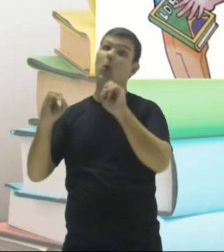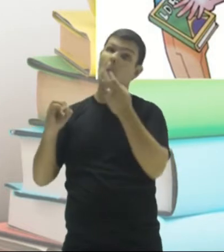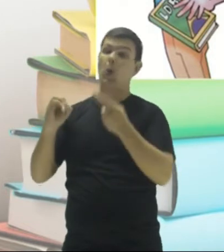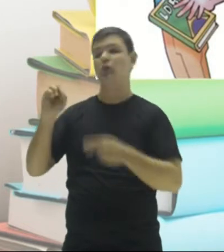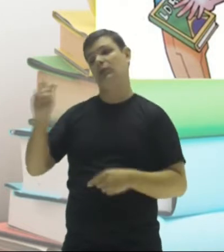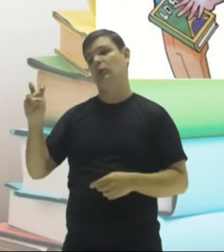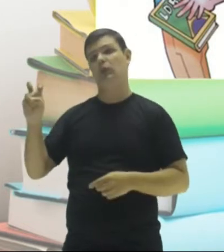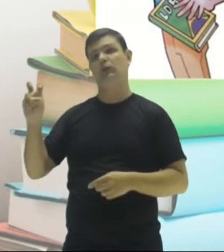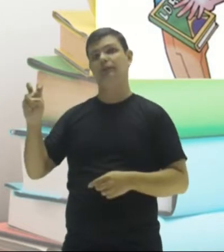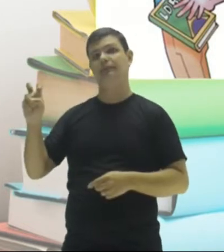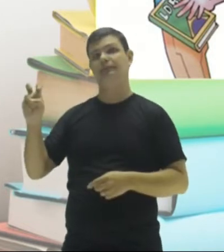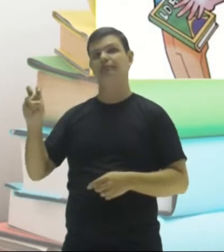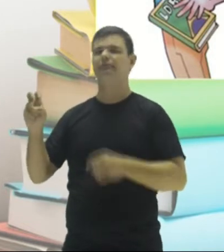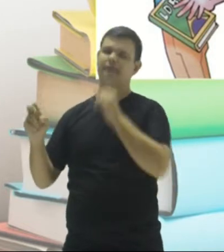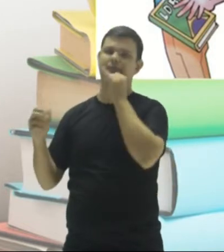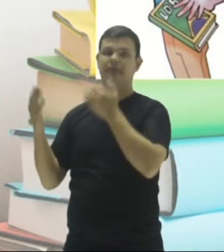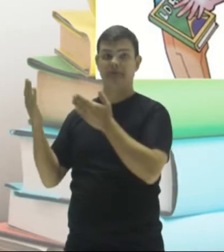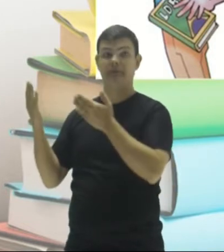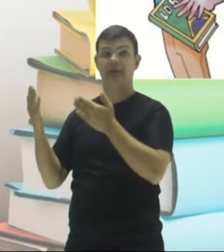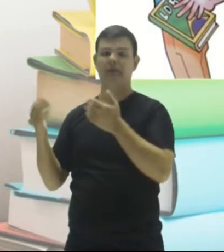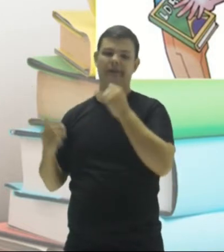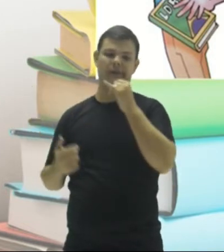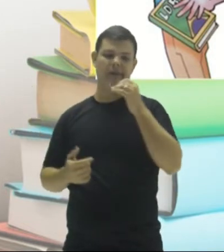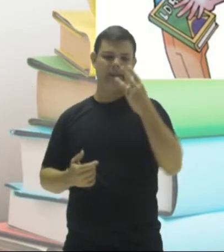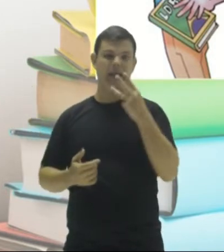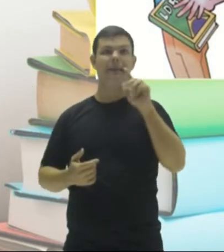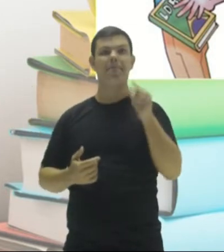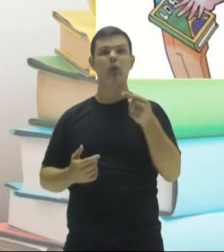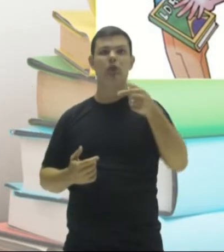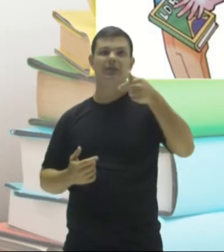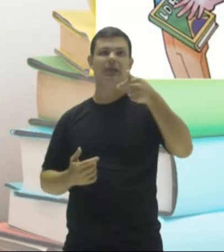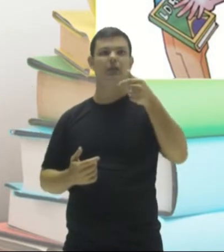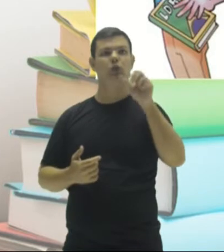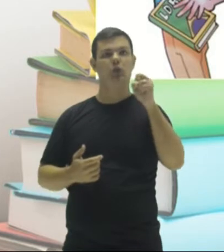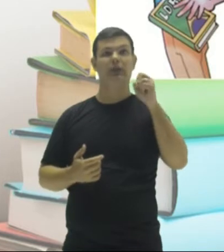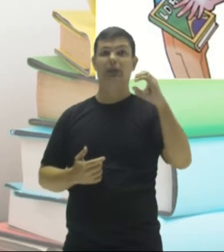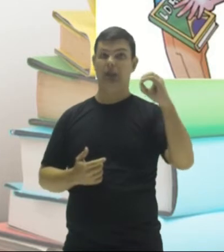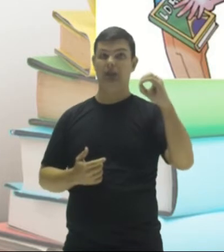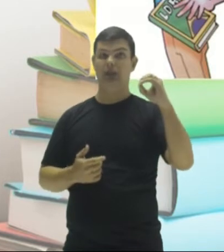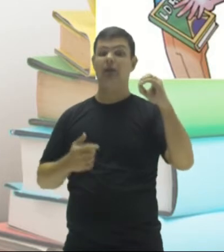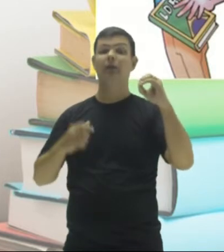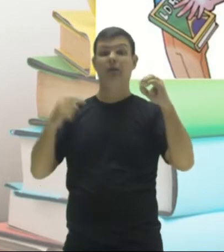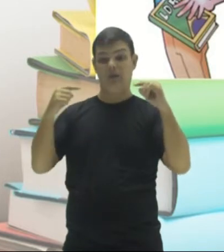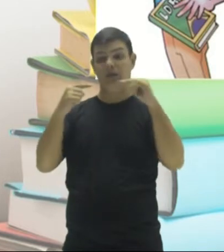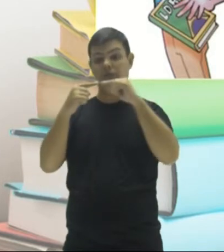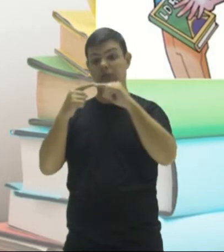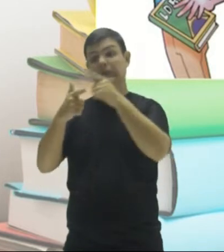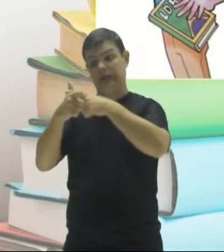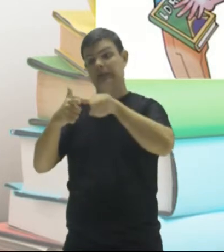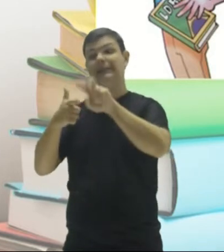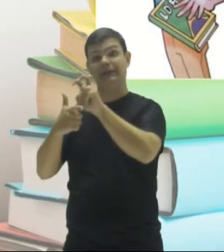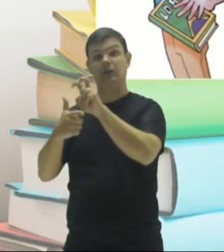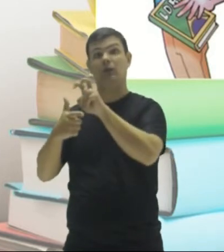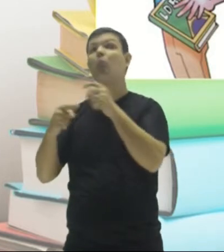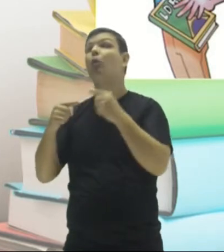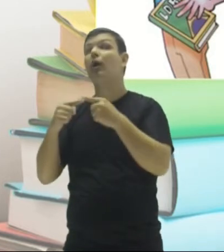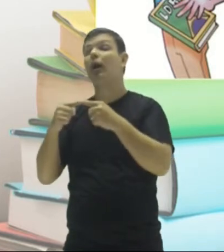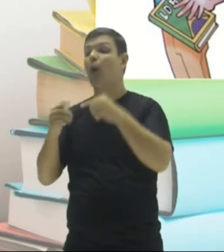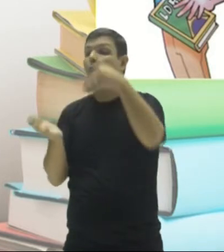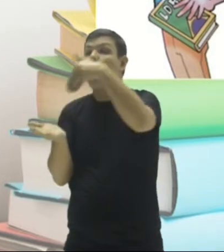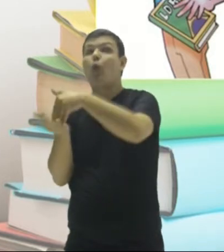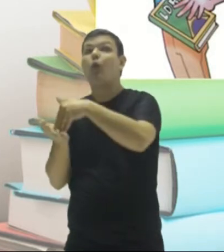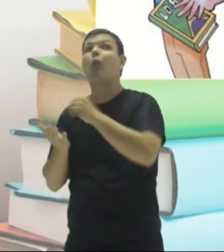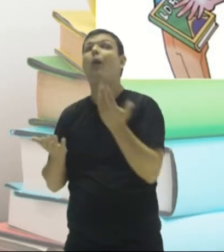Olha o exemplo aí. O número três mil setecentos e oitenta é divisível por cinco, porque